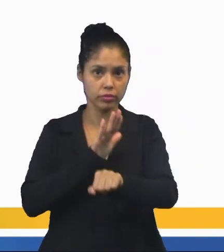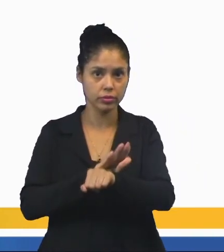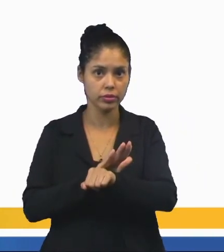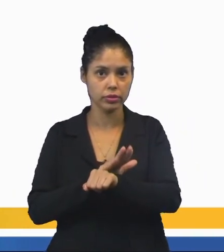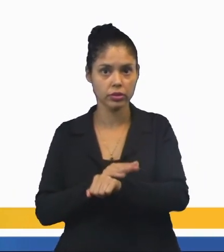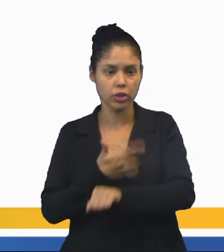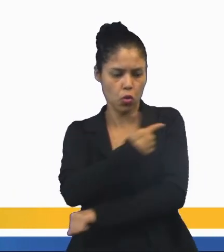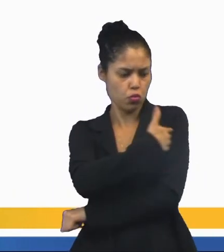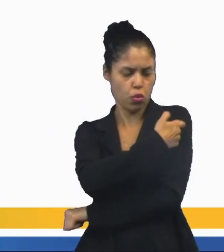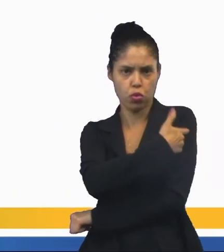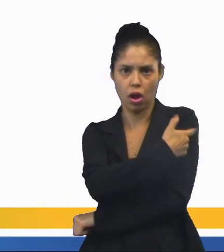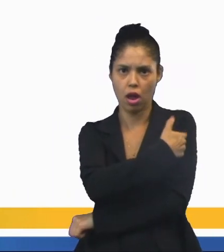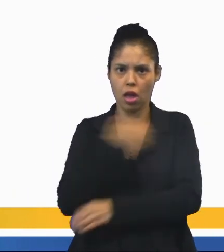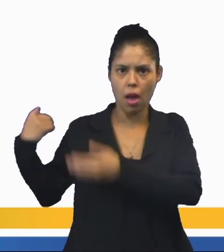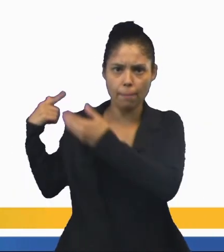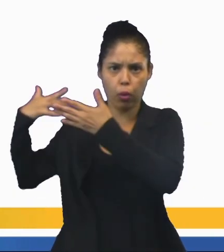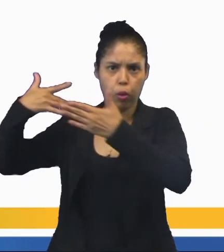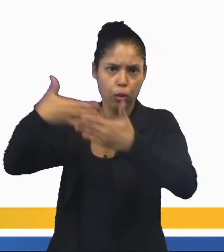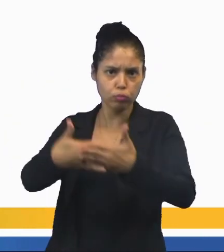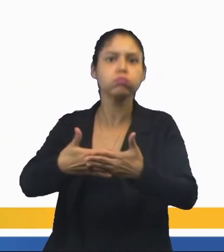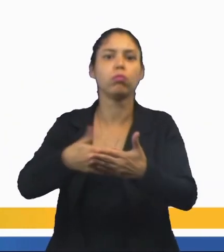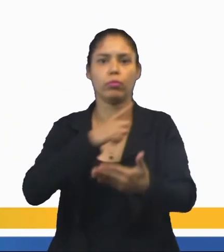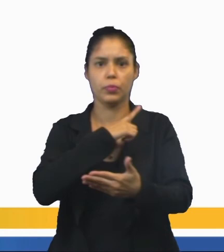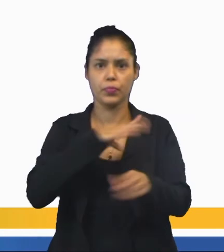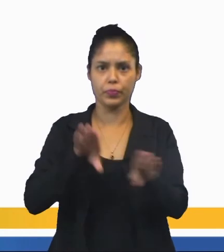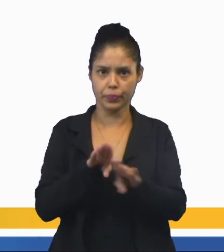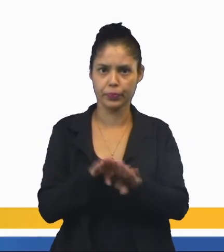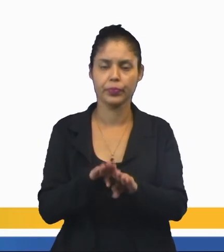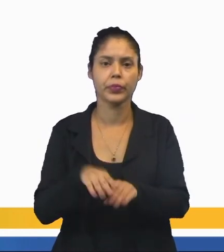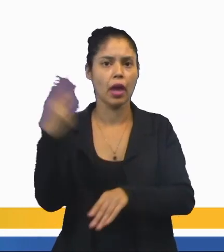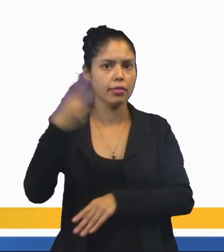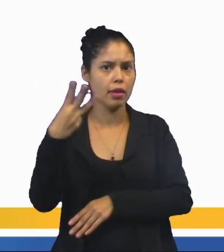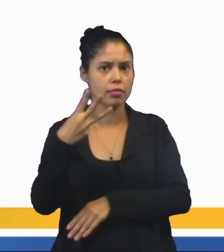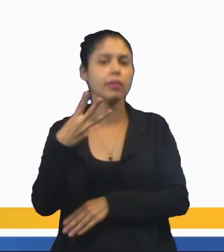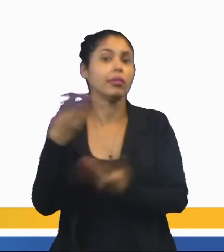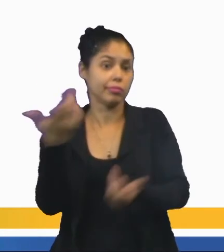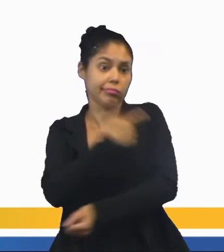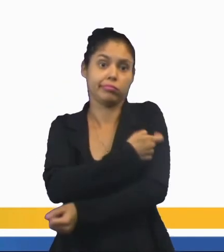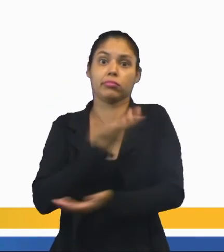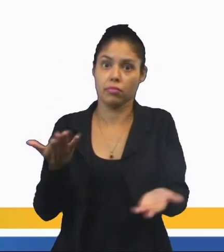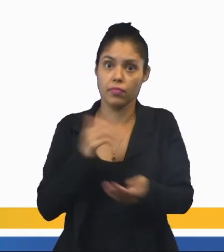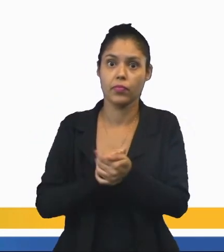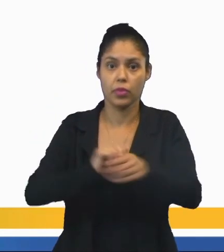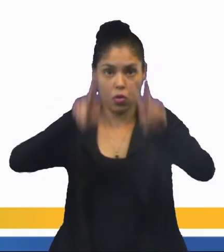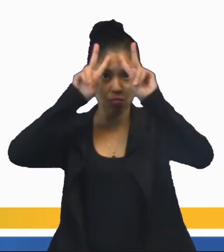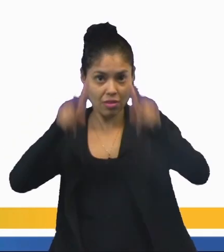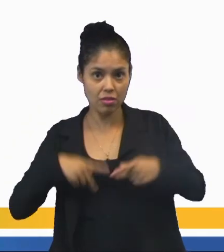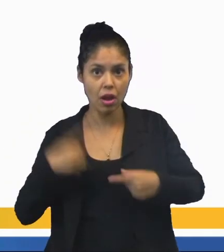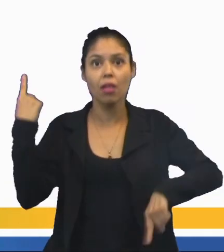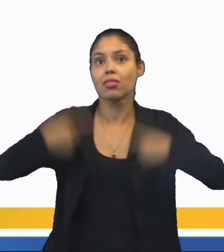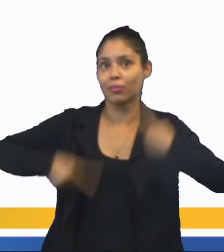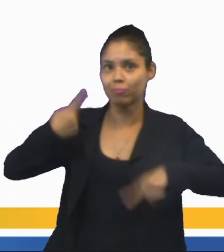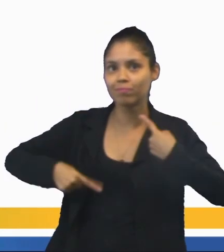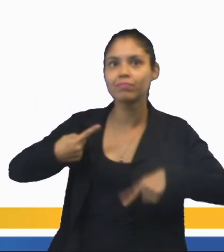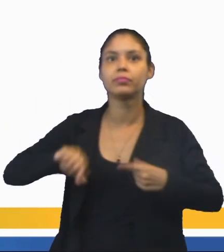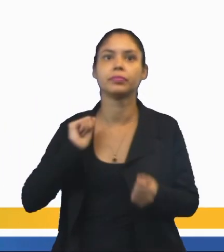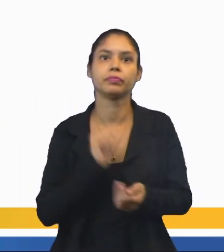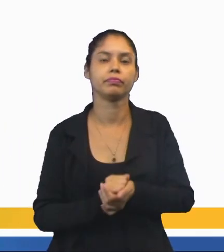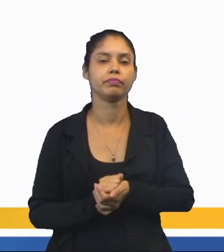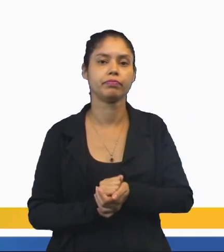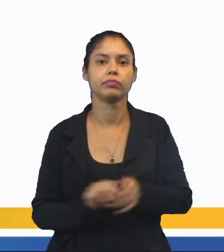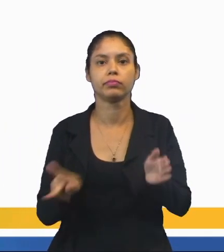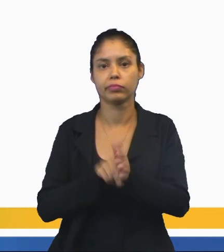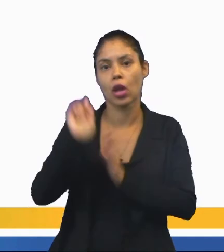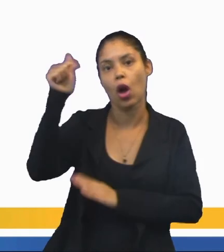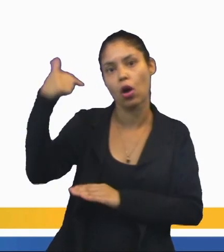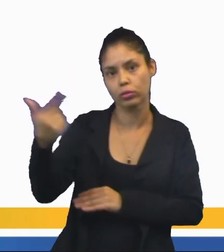da vacina, como eles correram para acertar isso daí. Se fala numa terceira dose, né? Humanização da ciência, da política. A questão política é